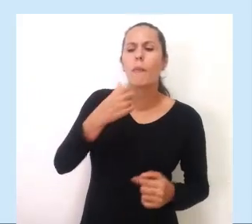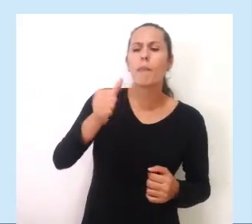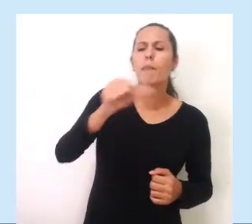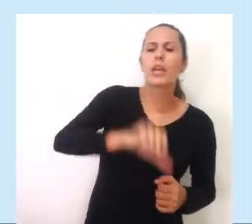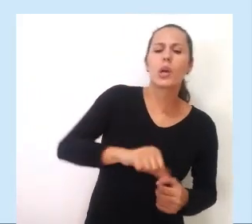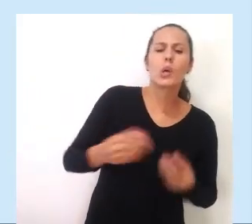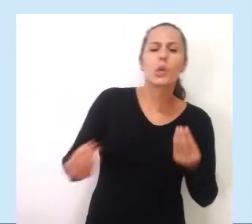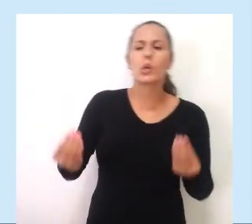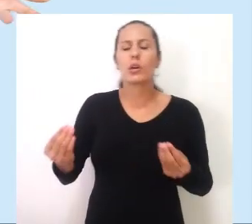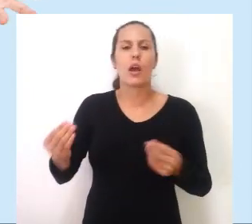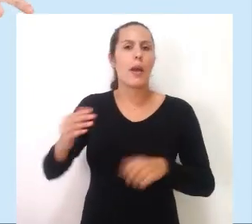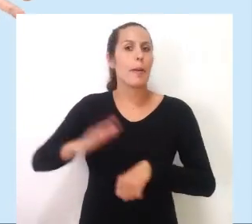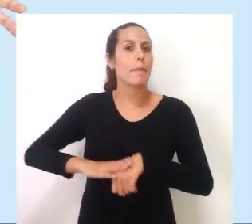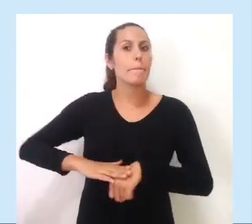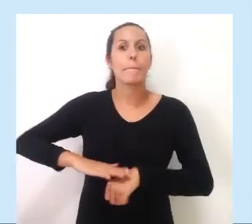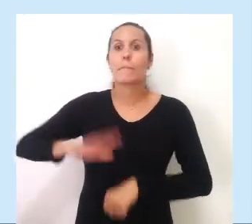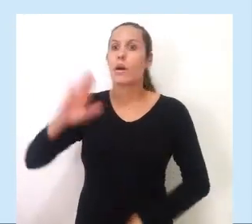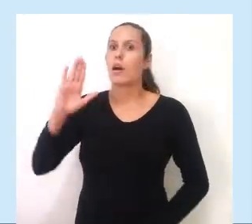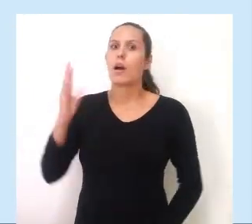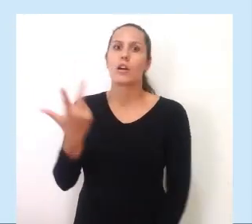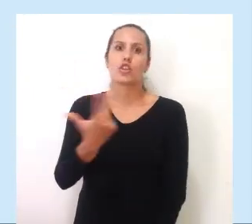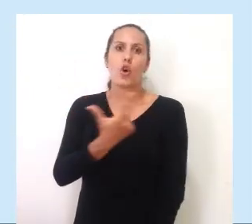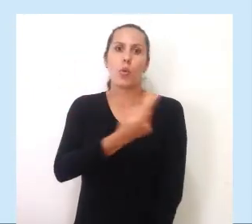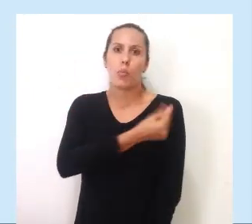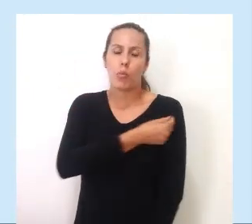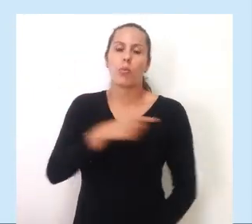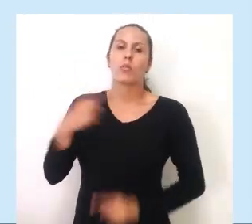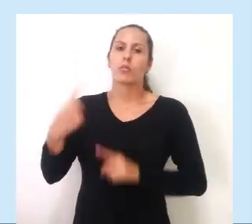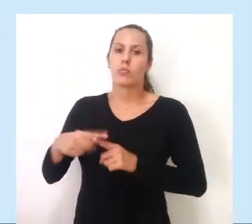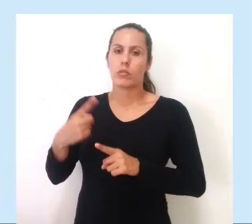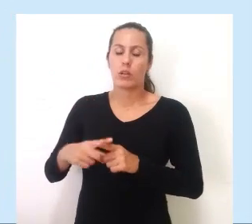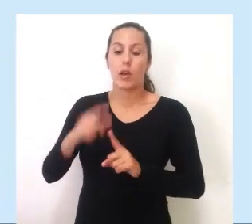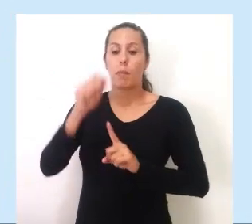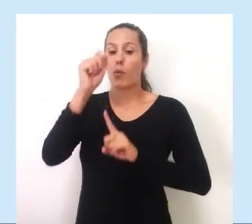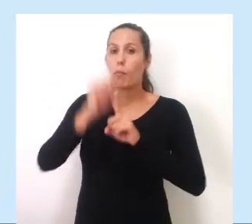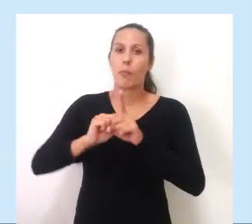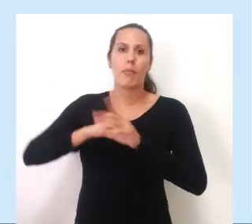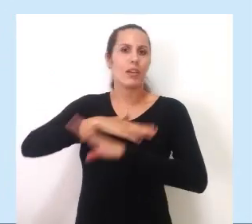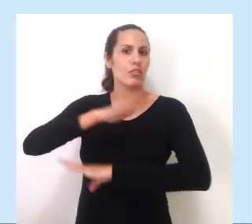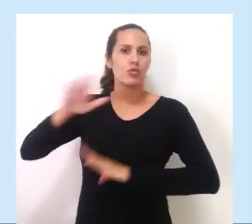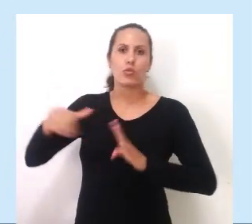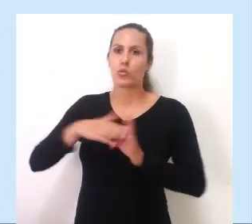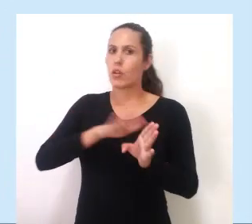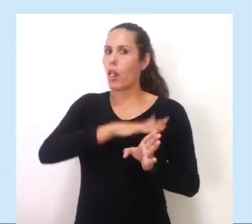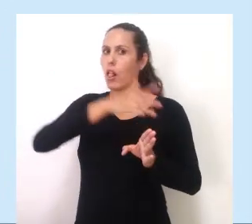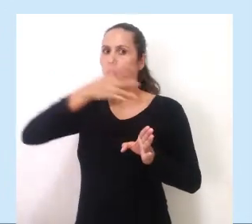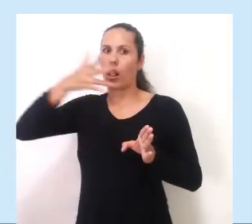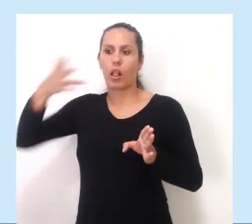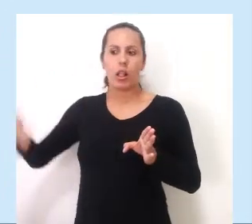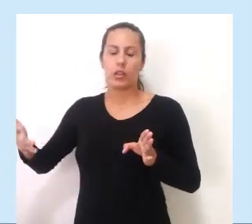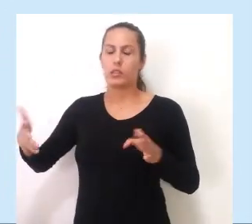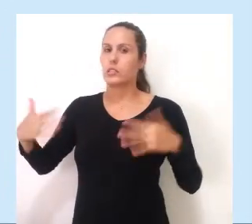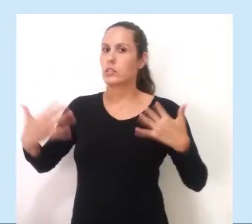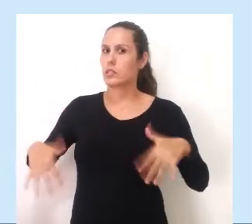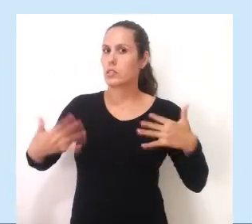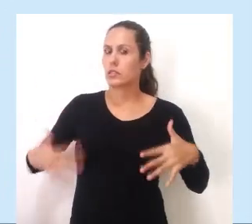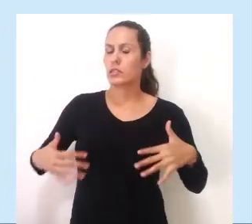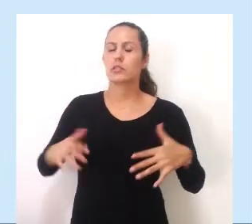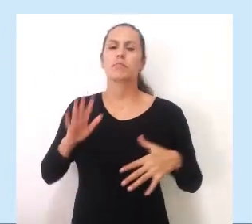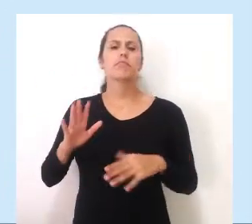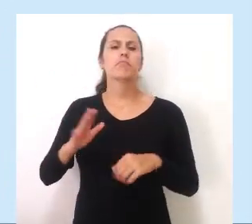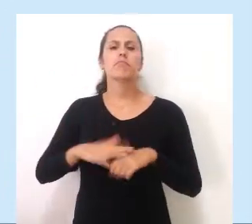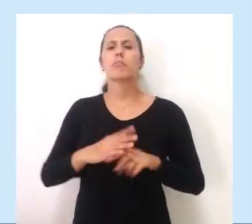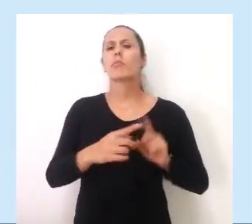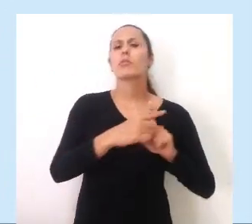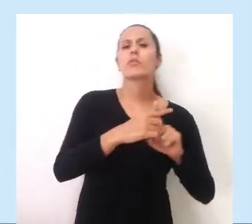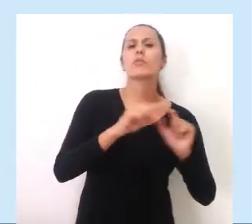melhor ou pior do que a pílula? Mais hormônio, porque é hormônio para o mês todo, tá bom?